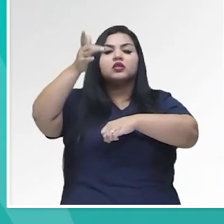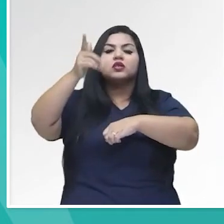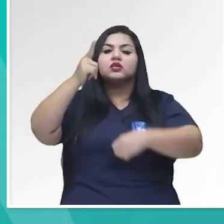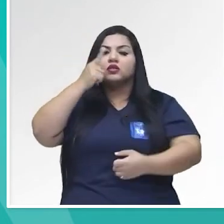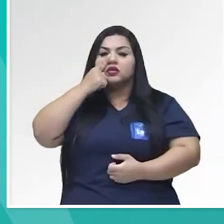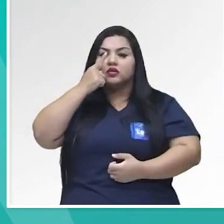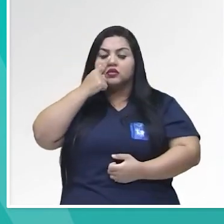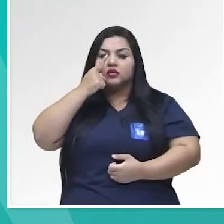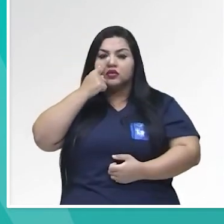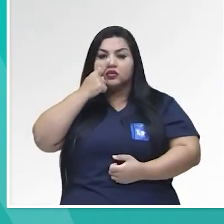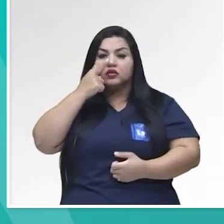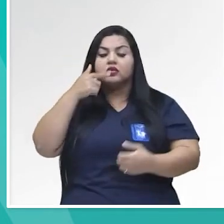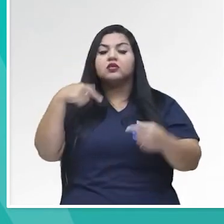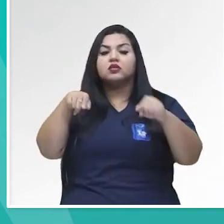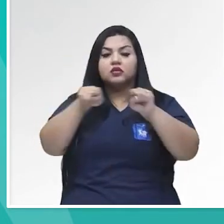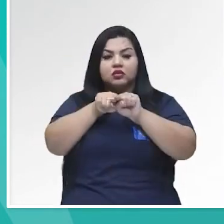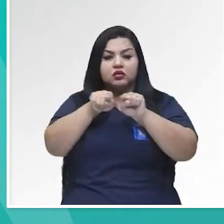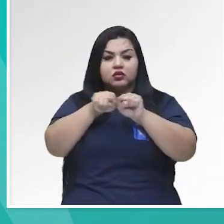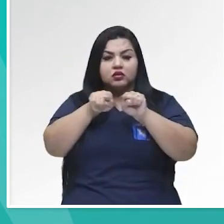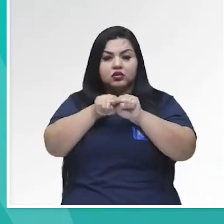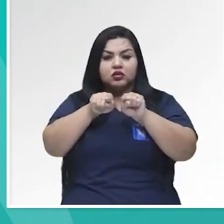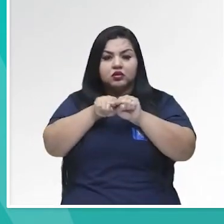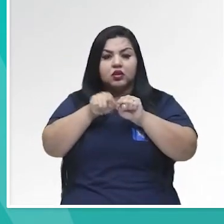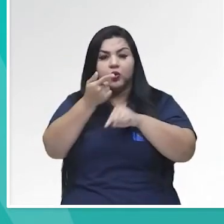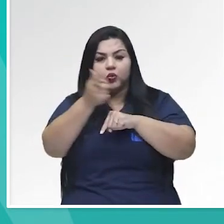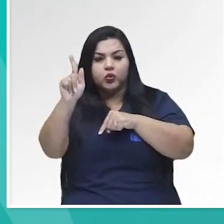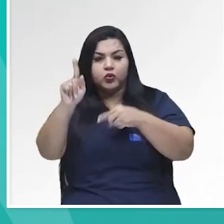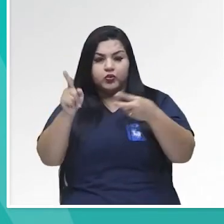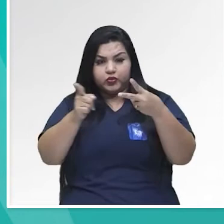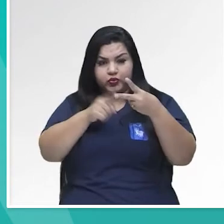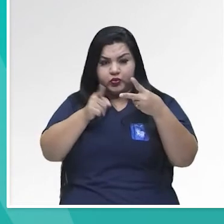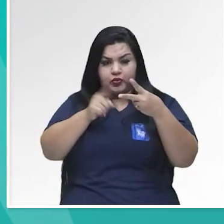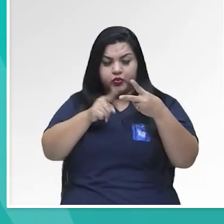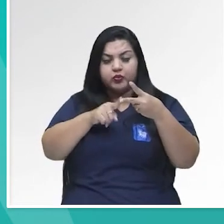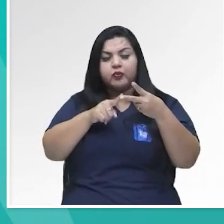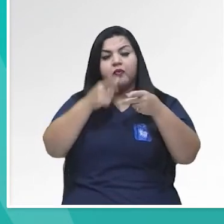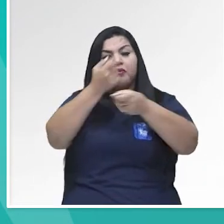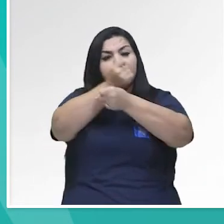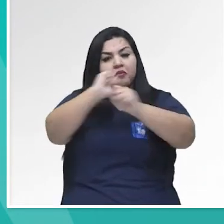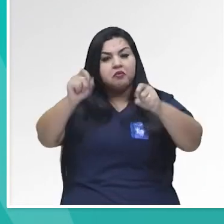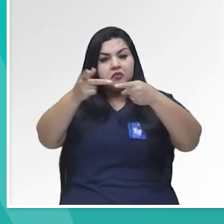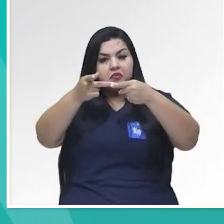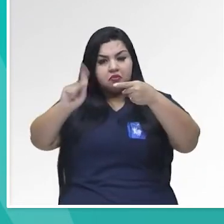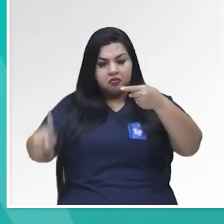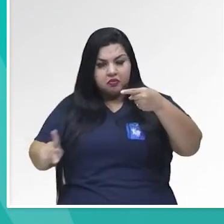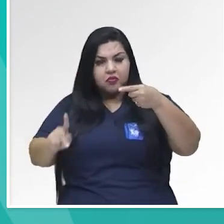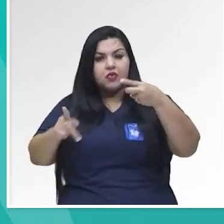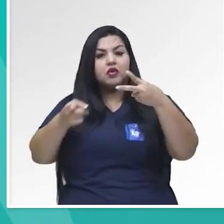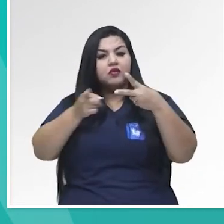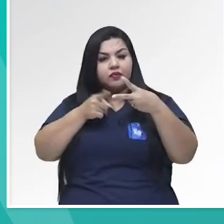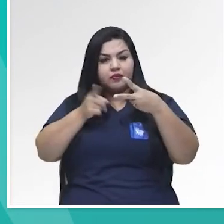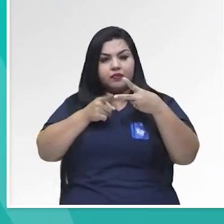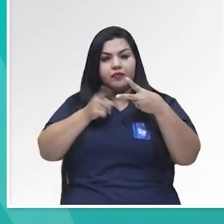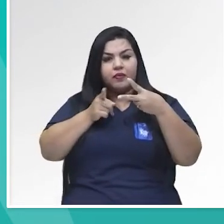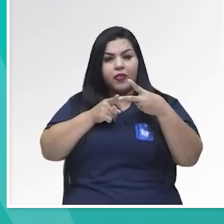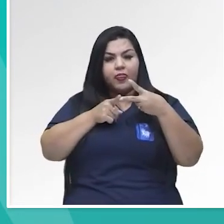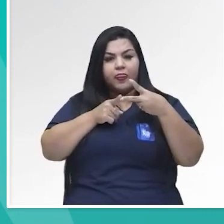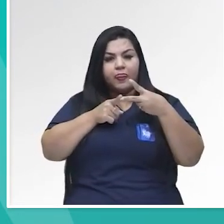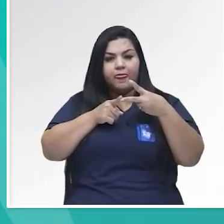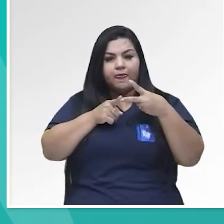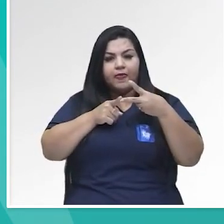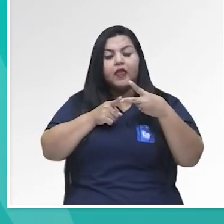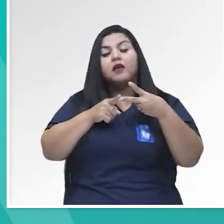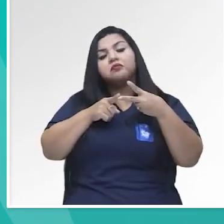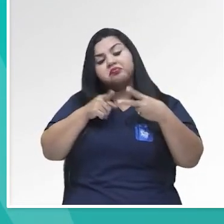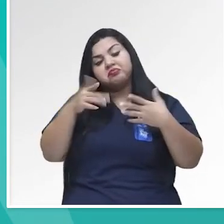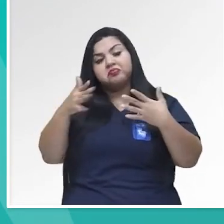polis. E também, outro paradigma que a gente vai ver como quebra, né, que vai ser bem quebrado, pelo menos na Grécia